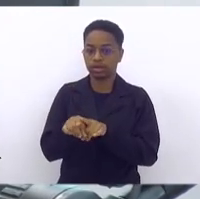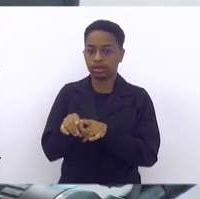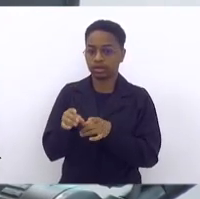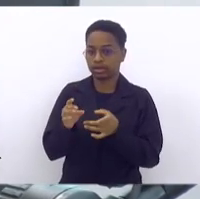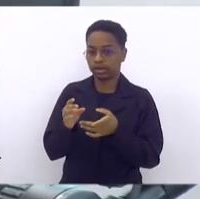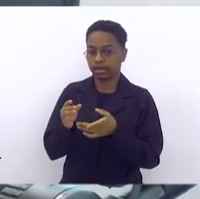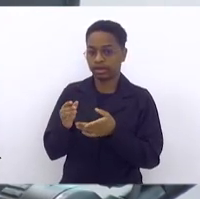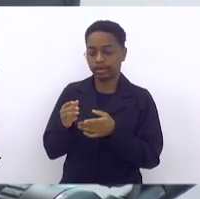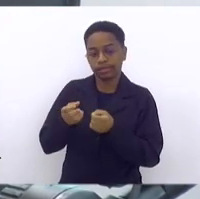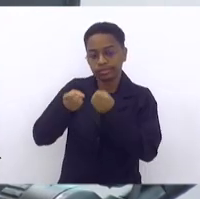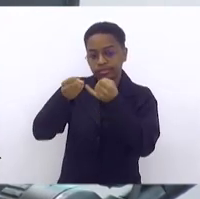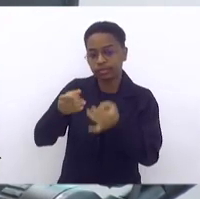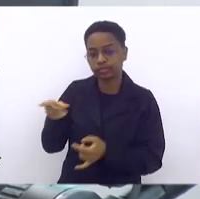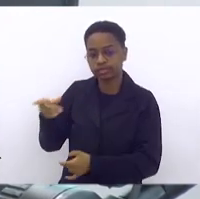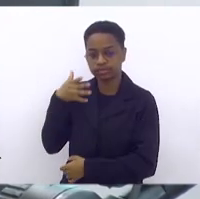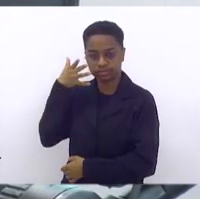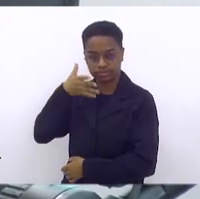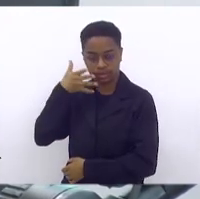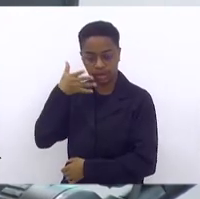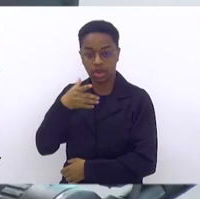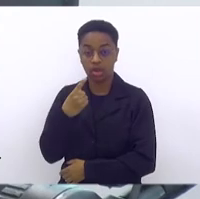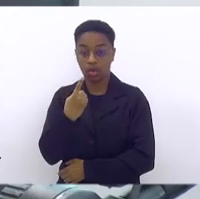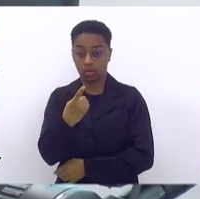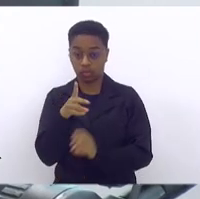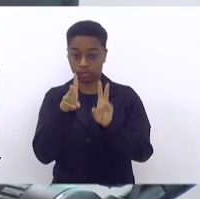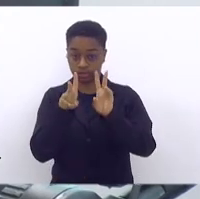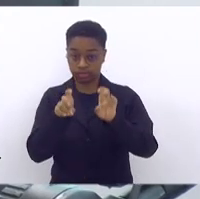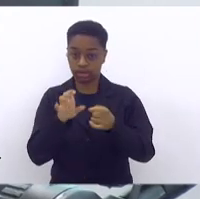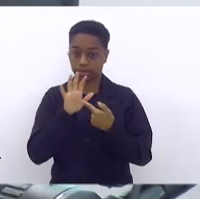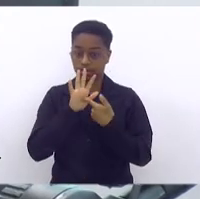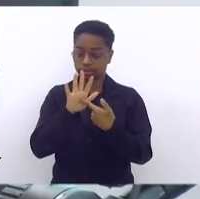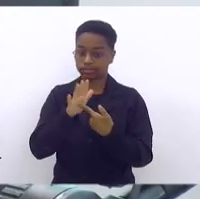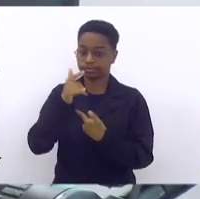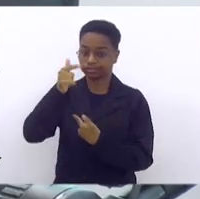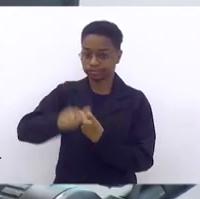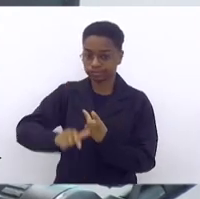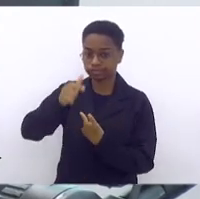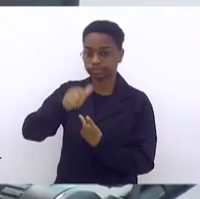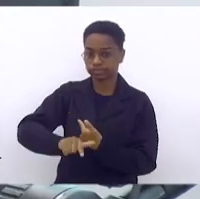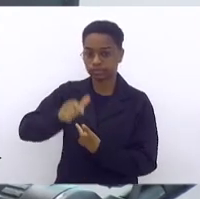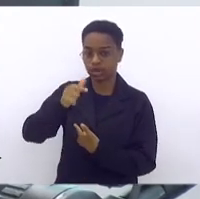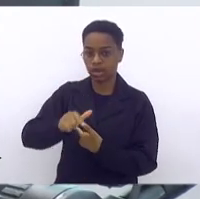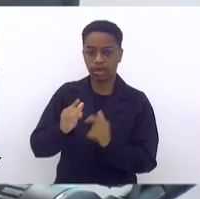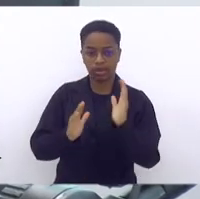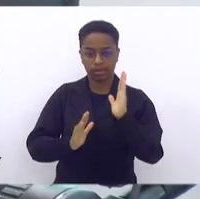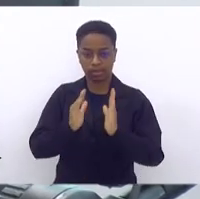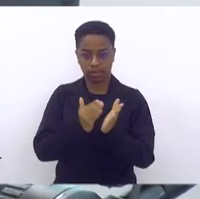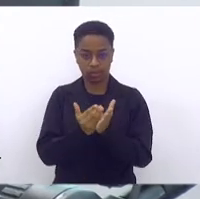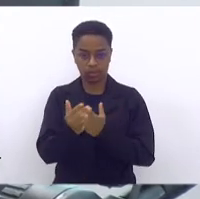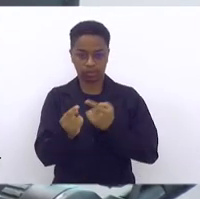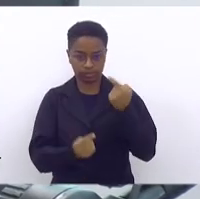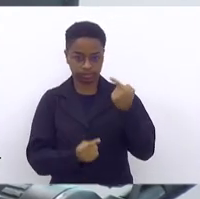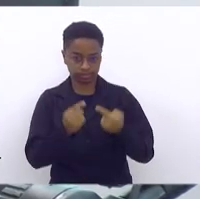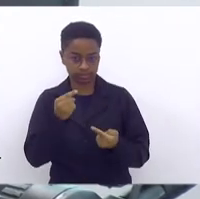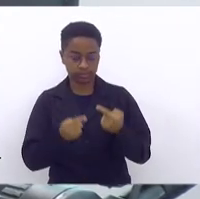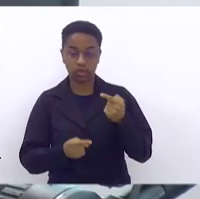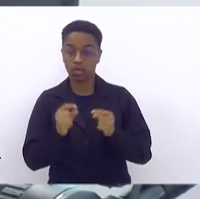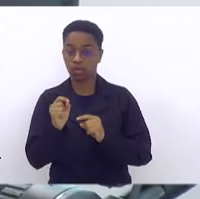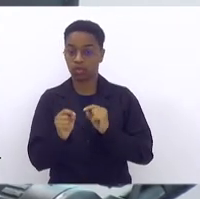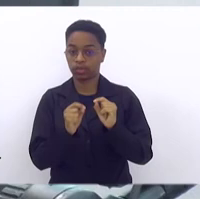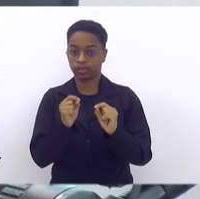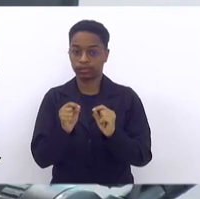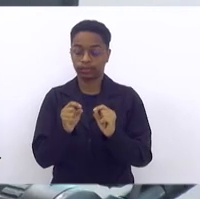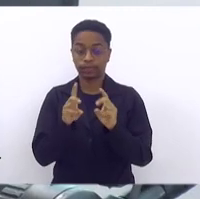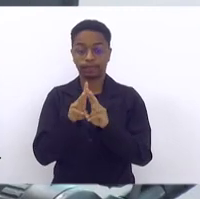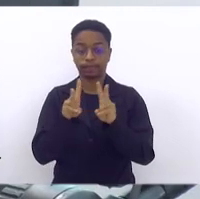fala, uma das questões que tem aparecido aqui, desde o início dos nossos debates, é a questão